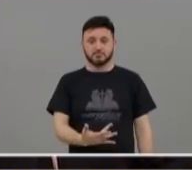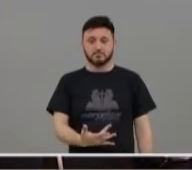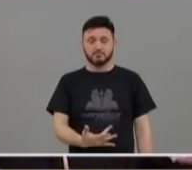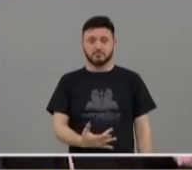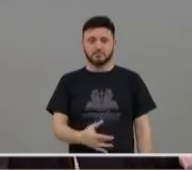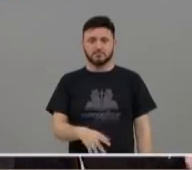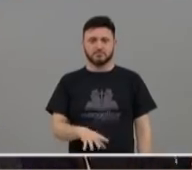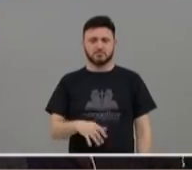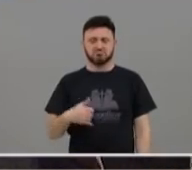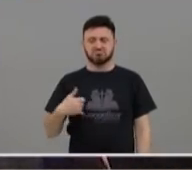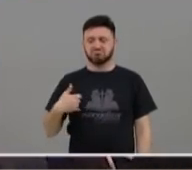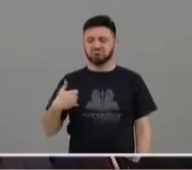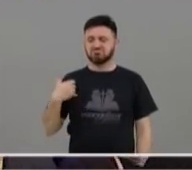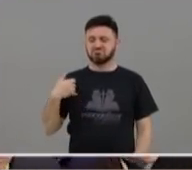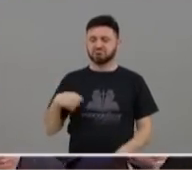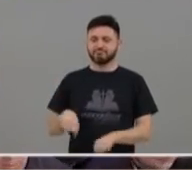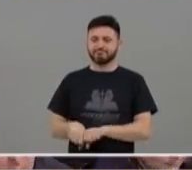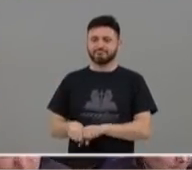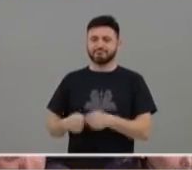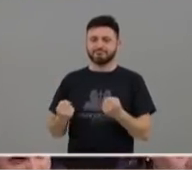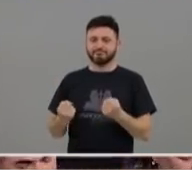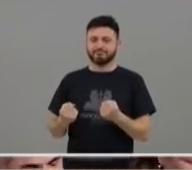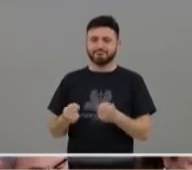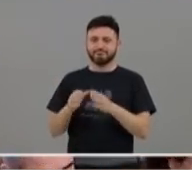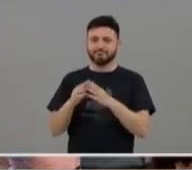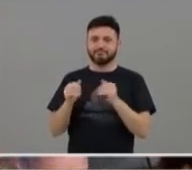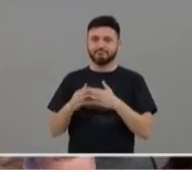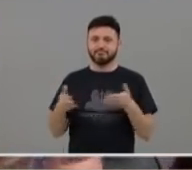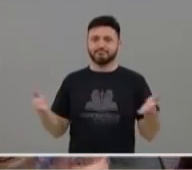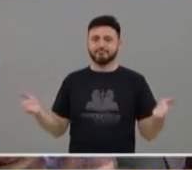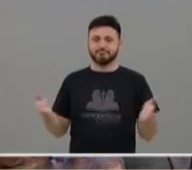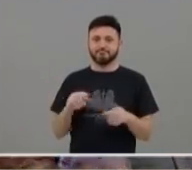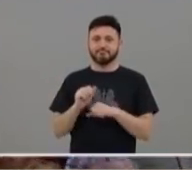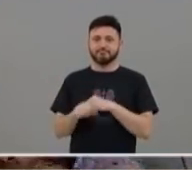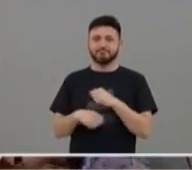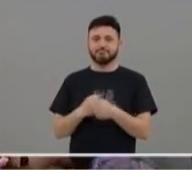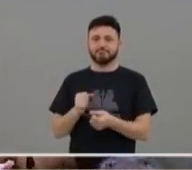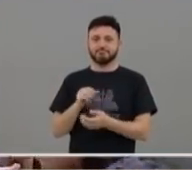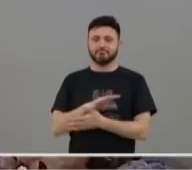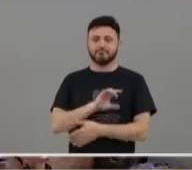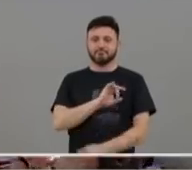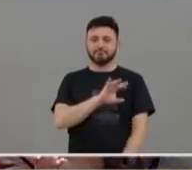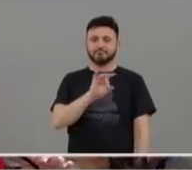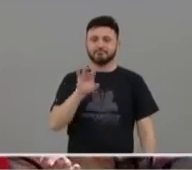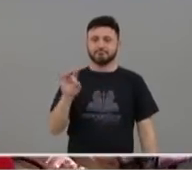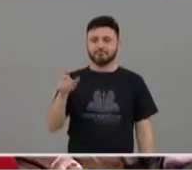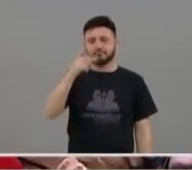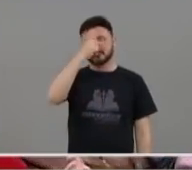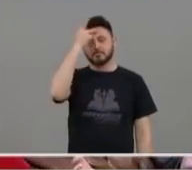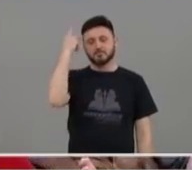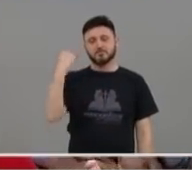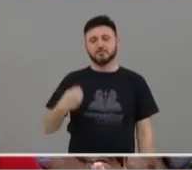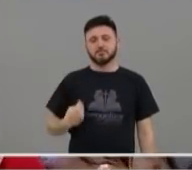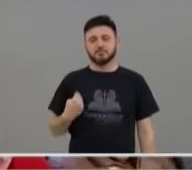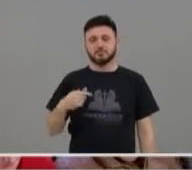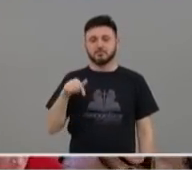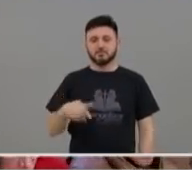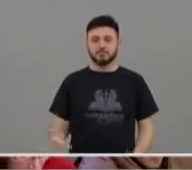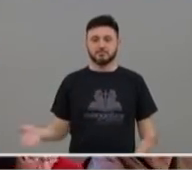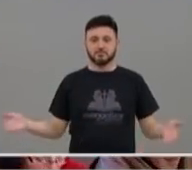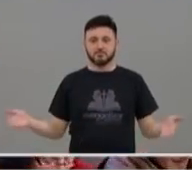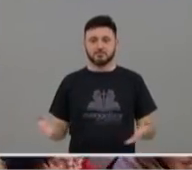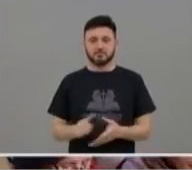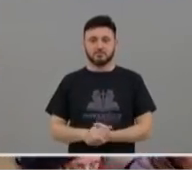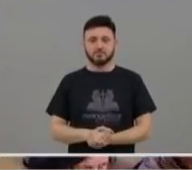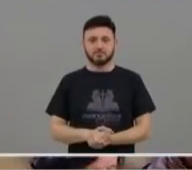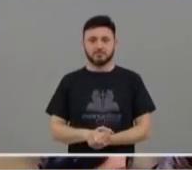quebrando todo o orgulho. Jesus, eu te peço nesse momento que restaure cada uma dessas pessoas que aqui estão. O